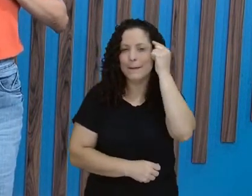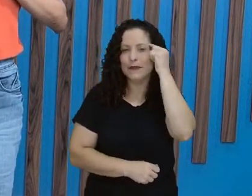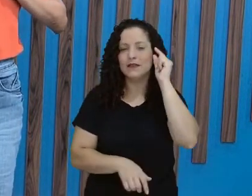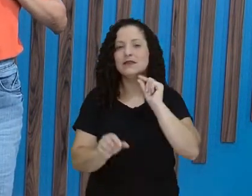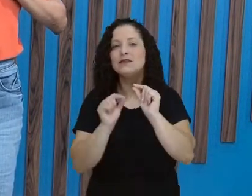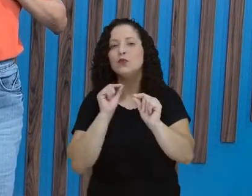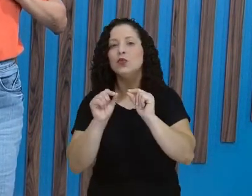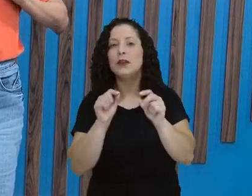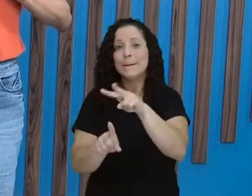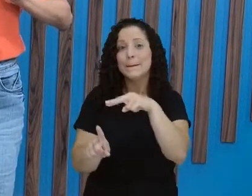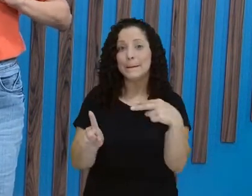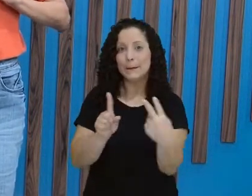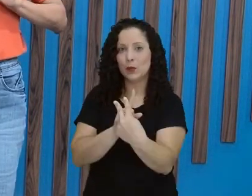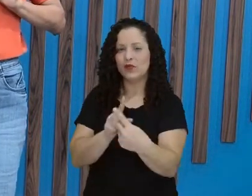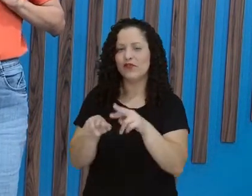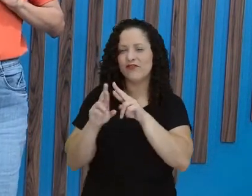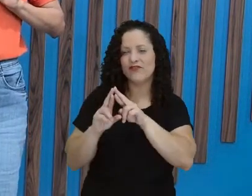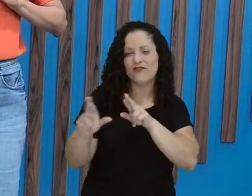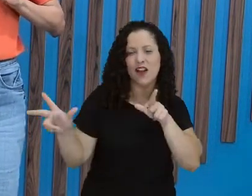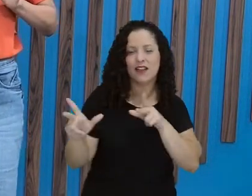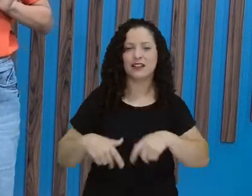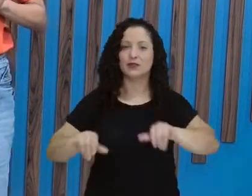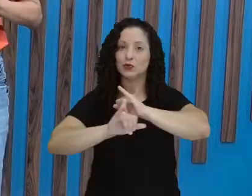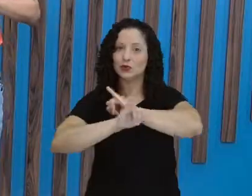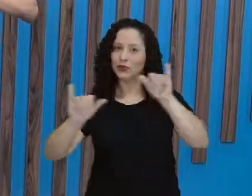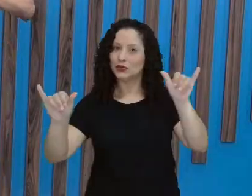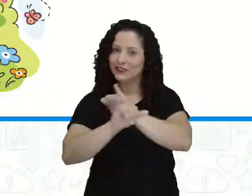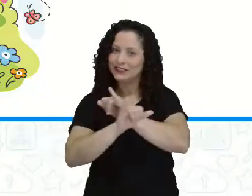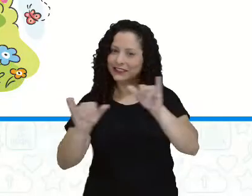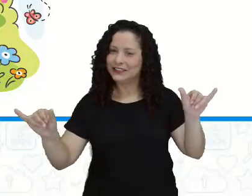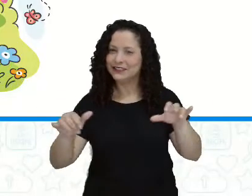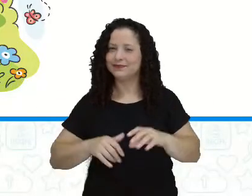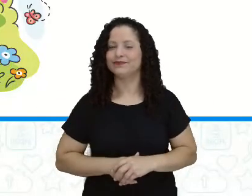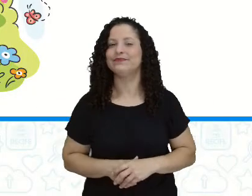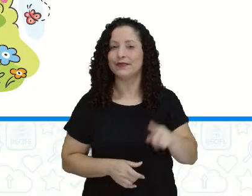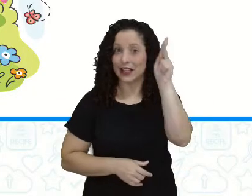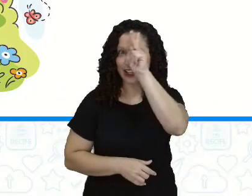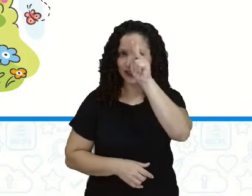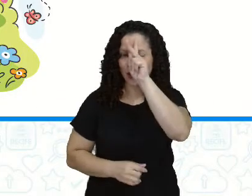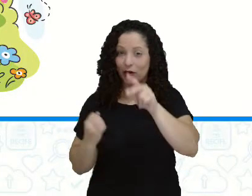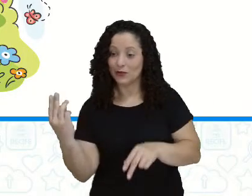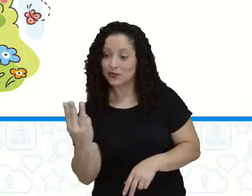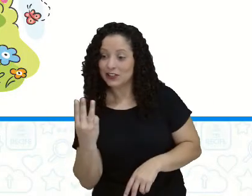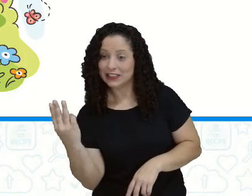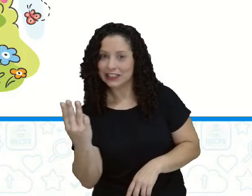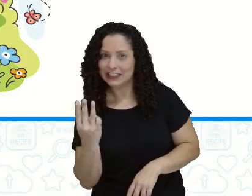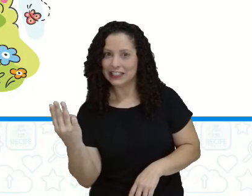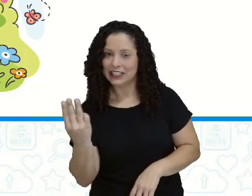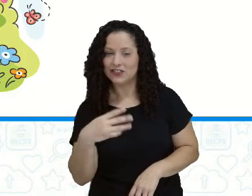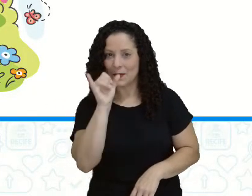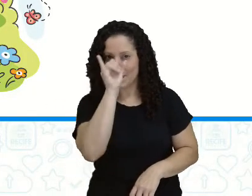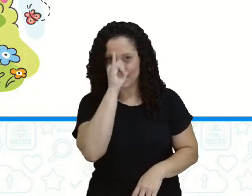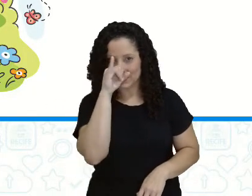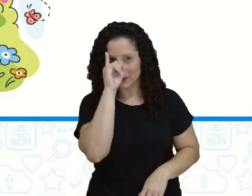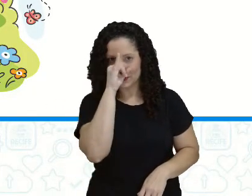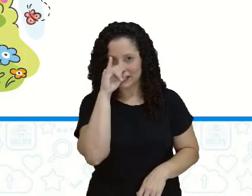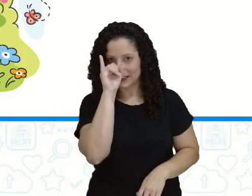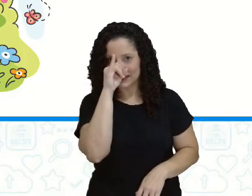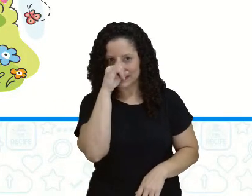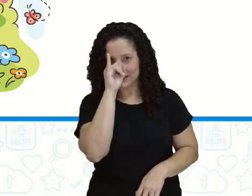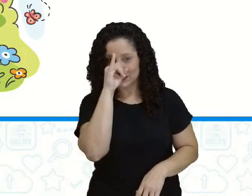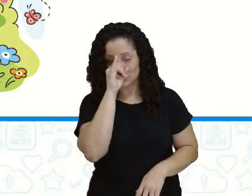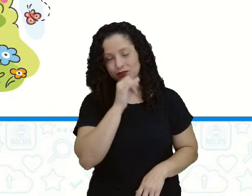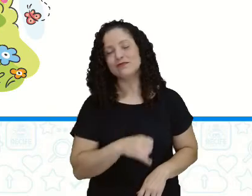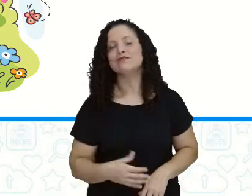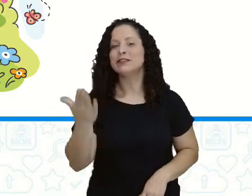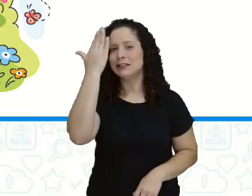os pontos de vista em uma notícia. Olha só, na história dos 3 porquinhos, a gente sabe que essa história